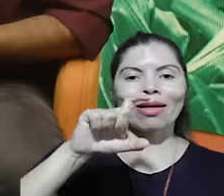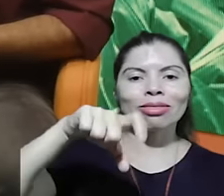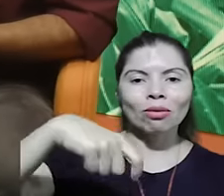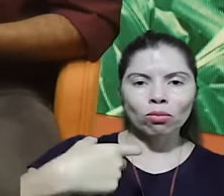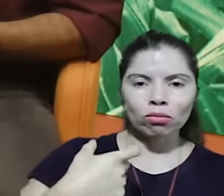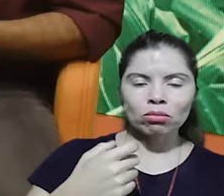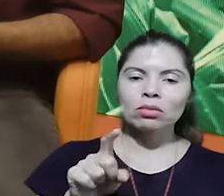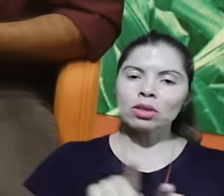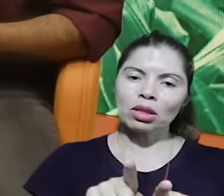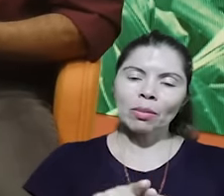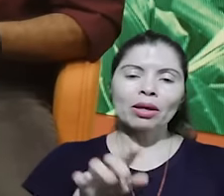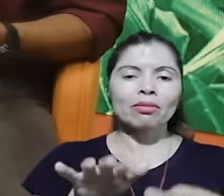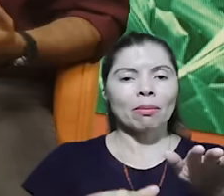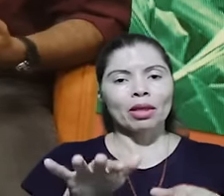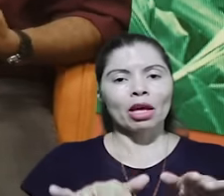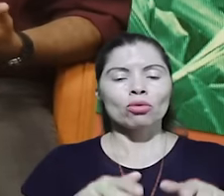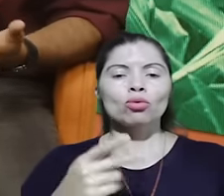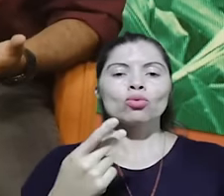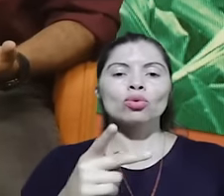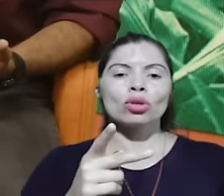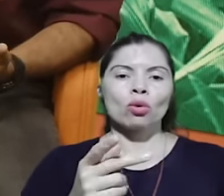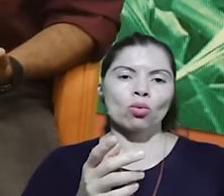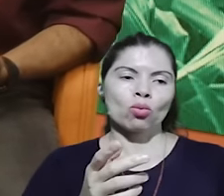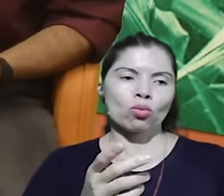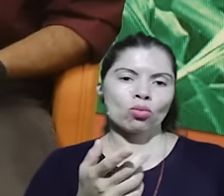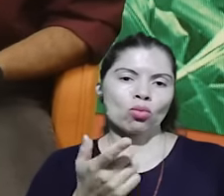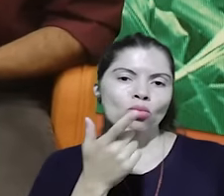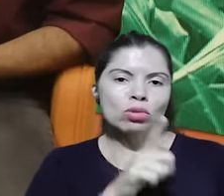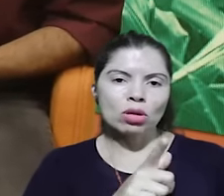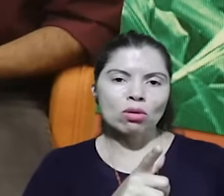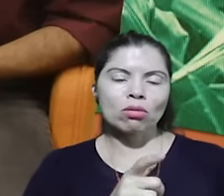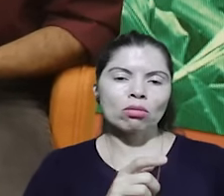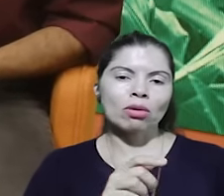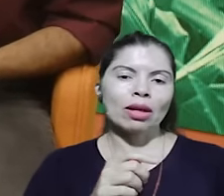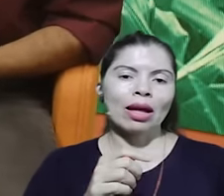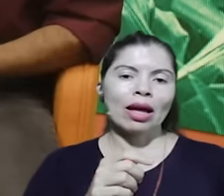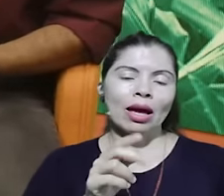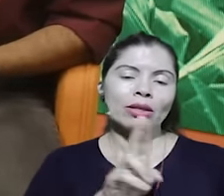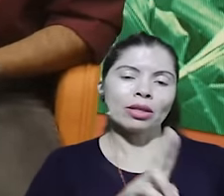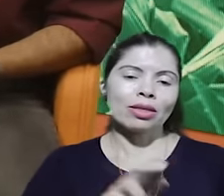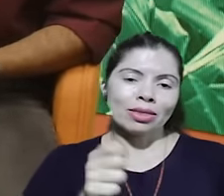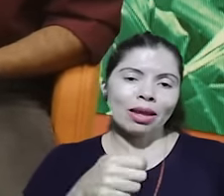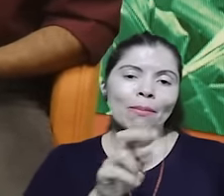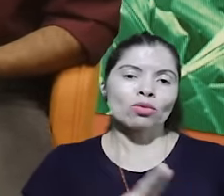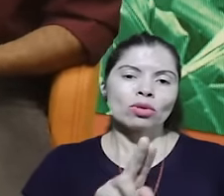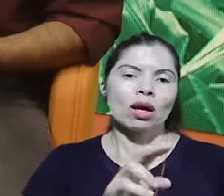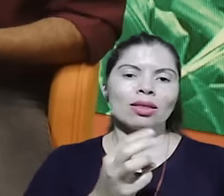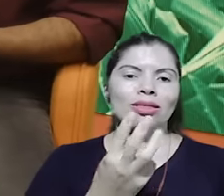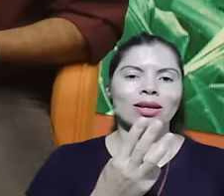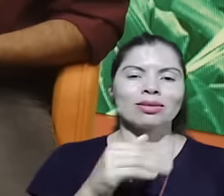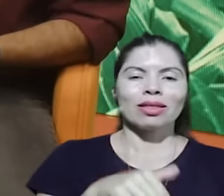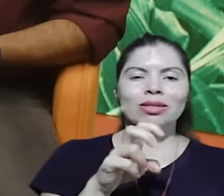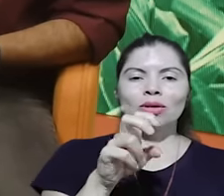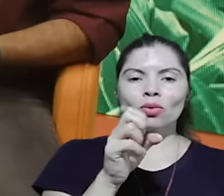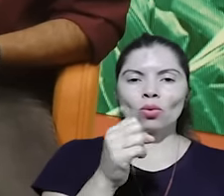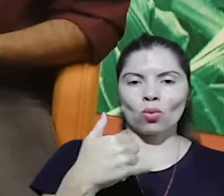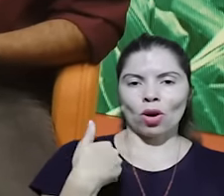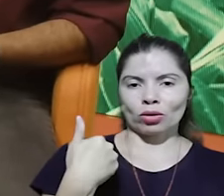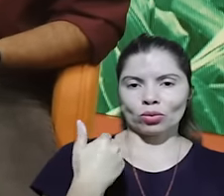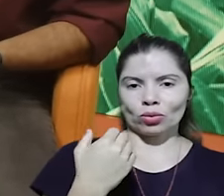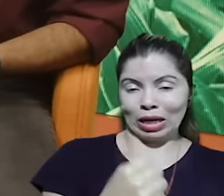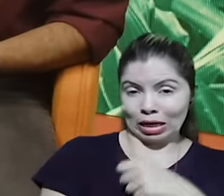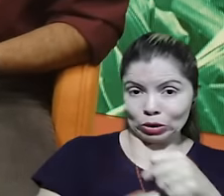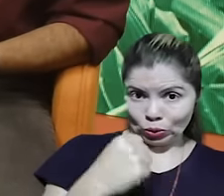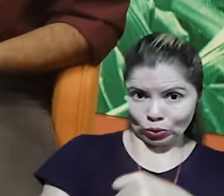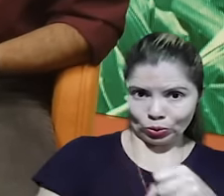sua da sua forma de aquisição a certificadora que vai te entregar esse dispositivo a recomendação que a gente traz é